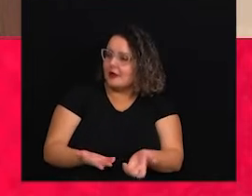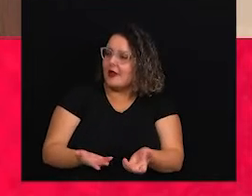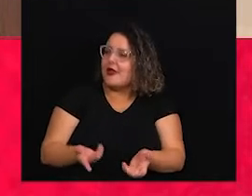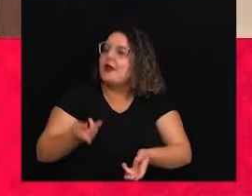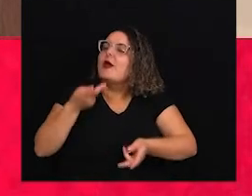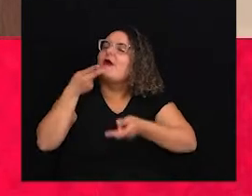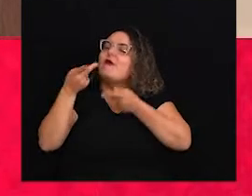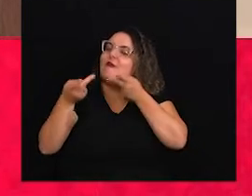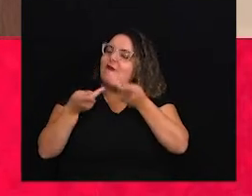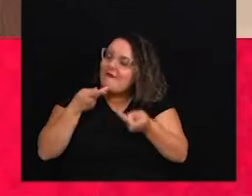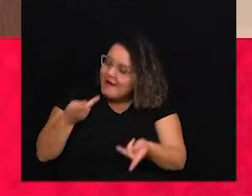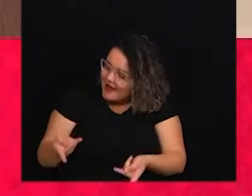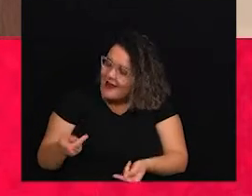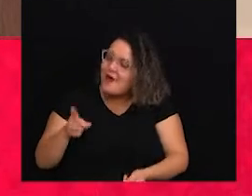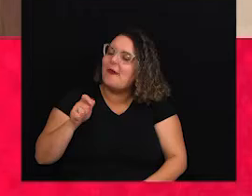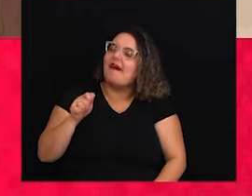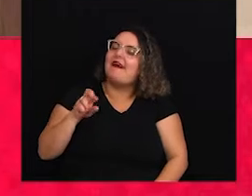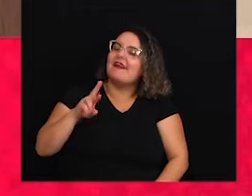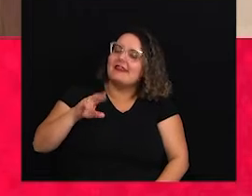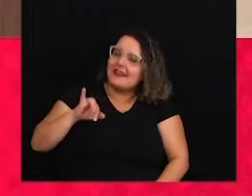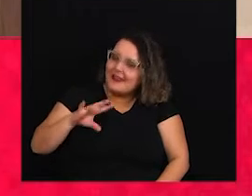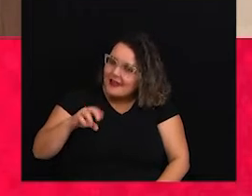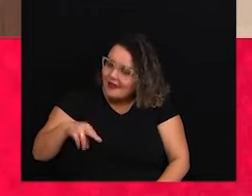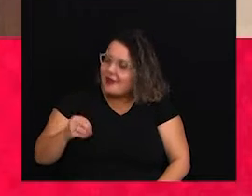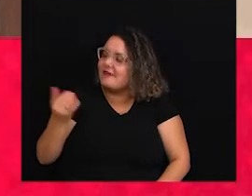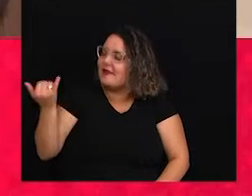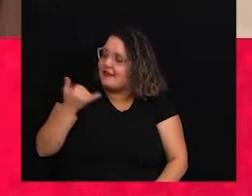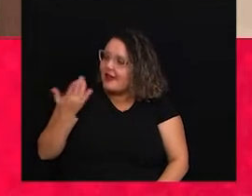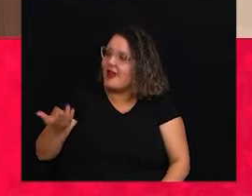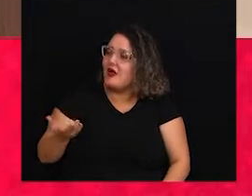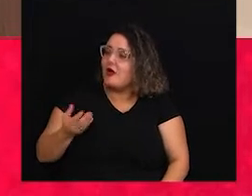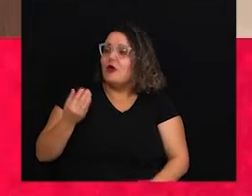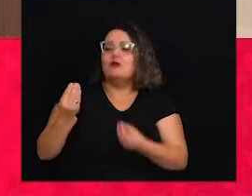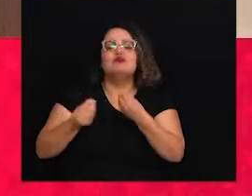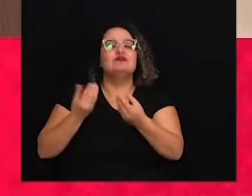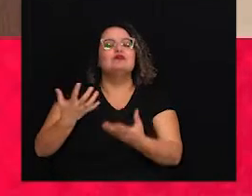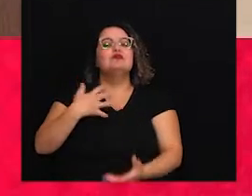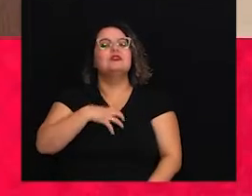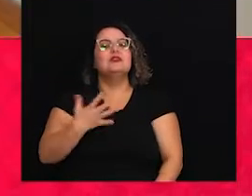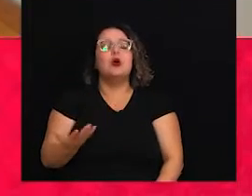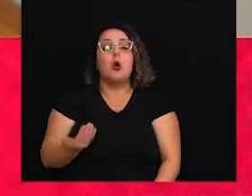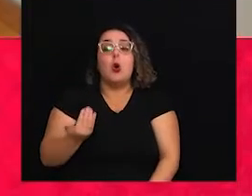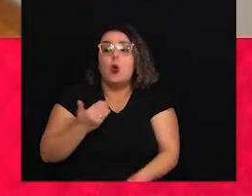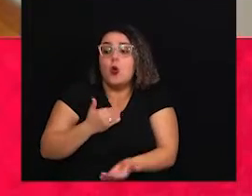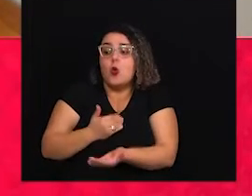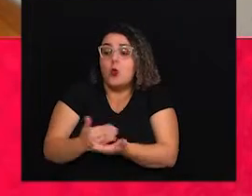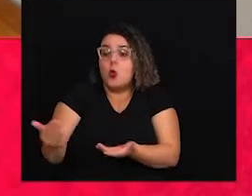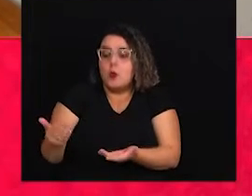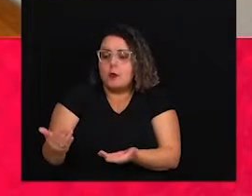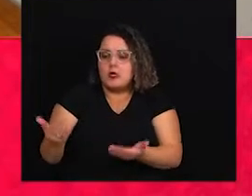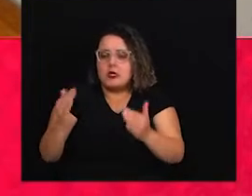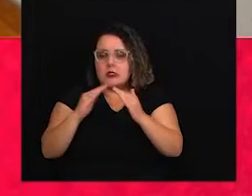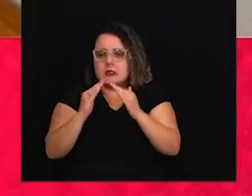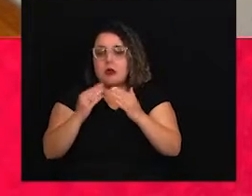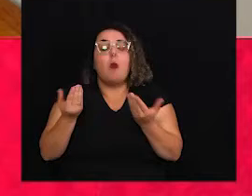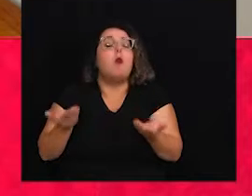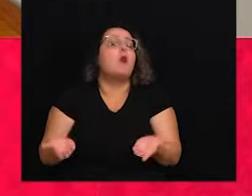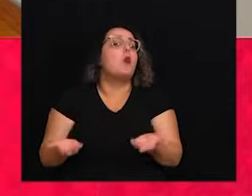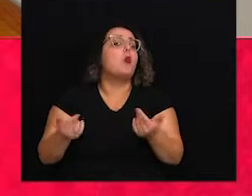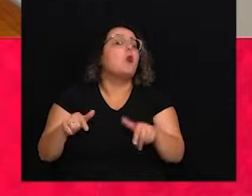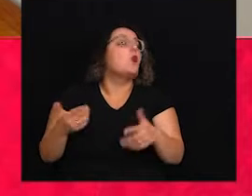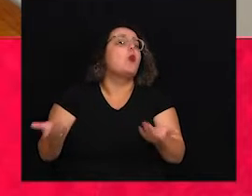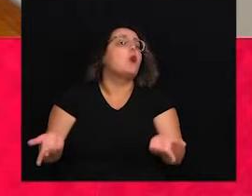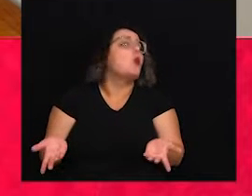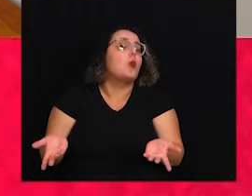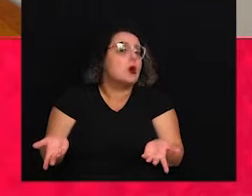eu vou tirar aqui do Adriano dessa receita. E aí, vamos falar do modo de preparo, né? Por onde que o pessoal de